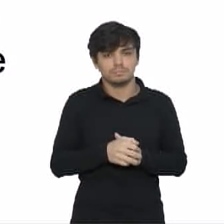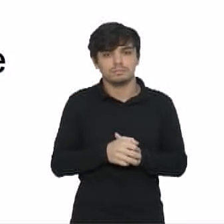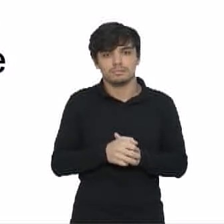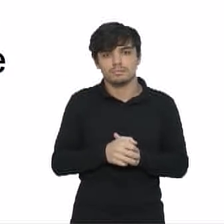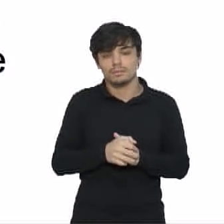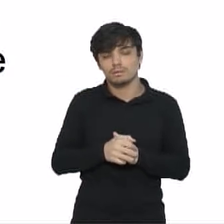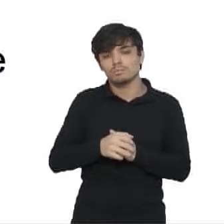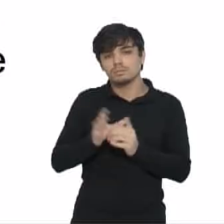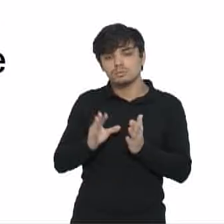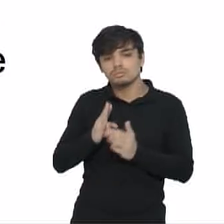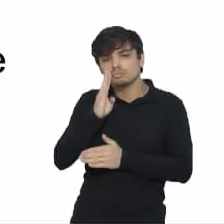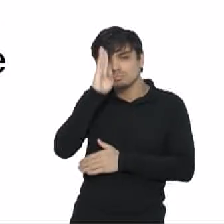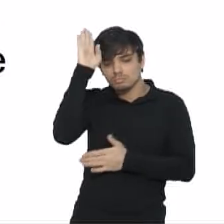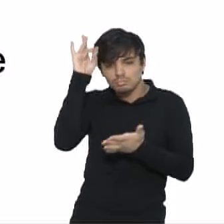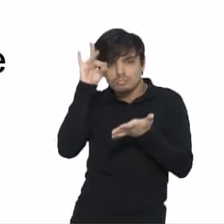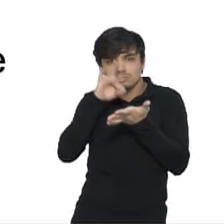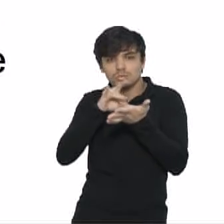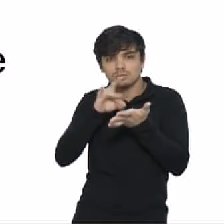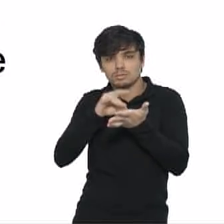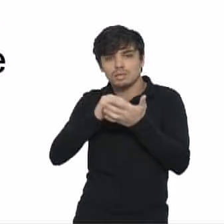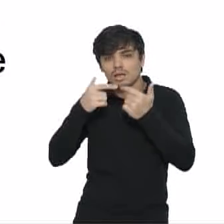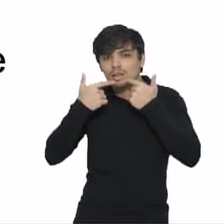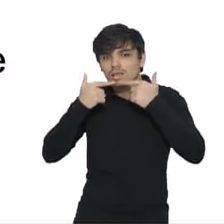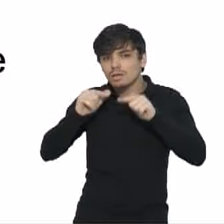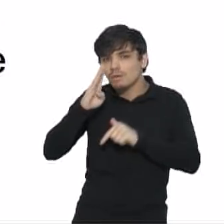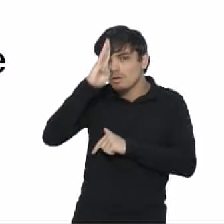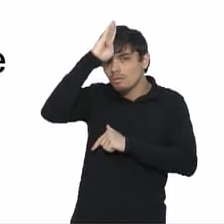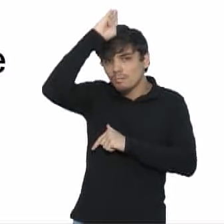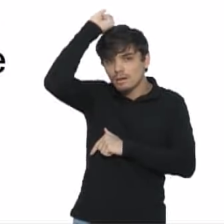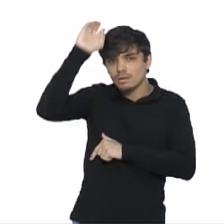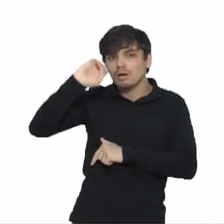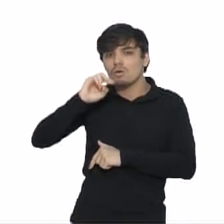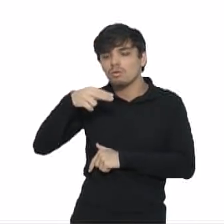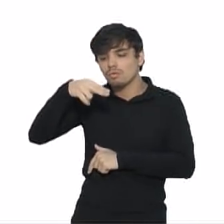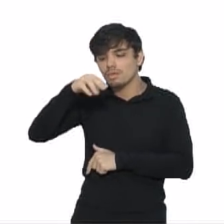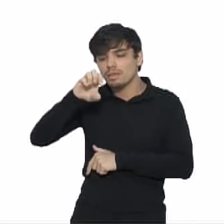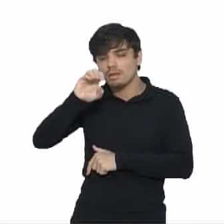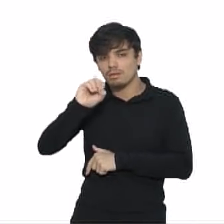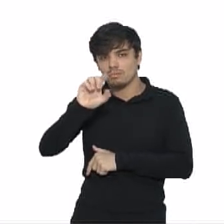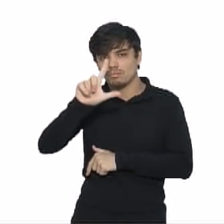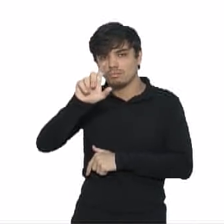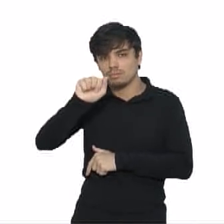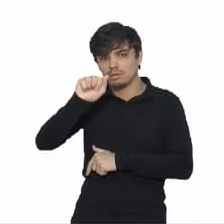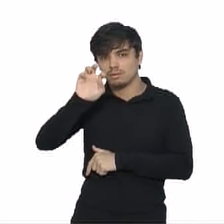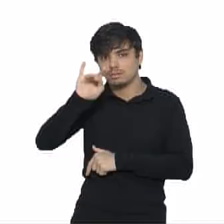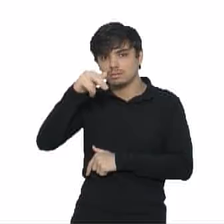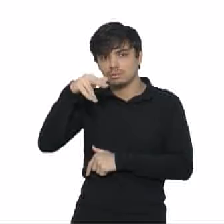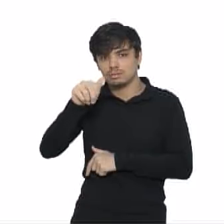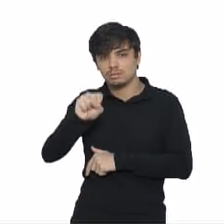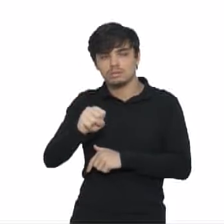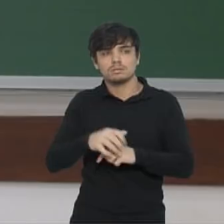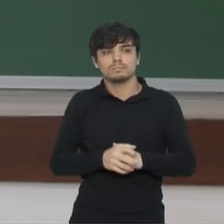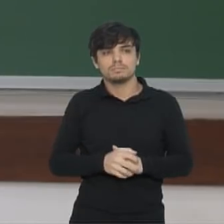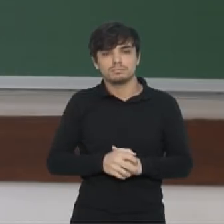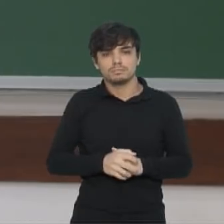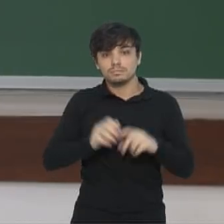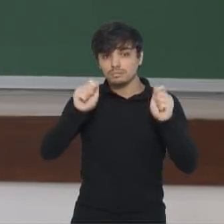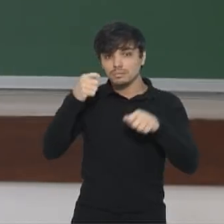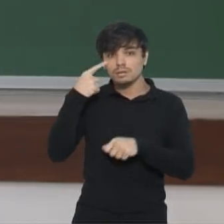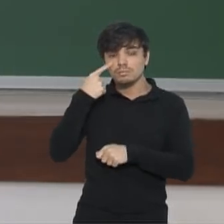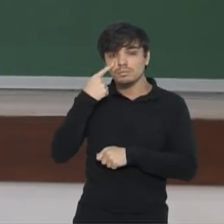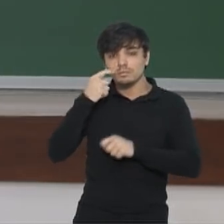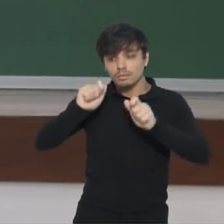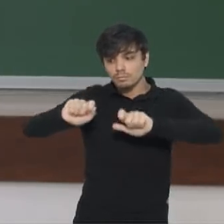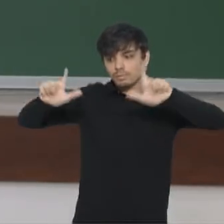românicas, que nós chamamos, ou as línguas neolatinas, ok? Vamos verificar um mapa aqui, então,